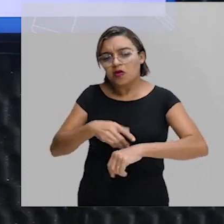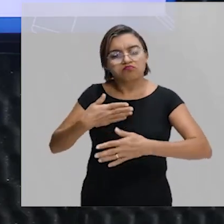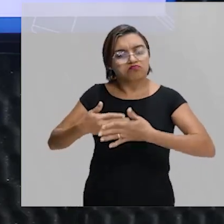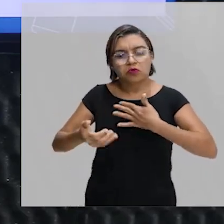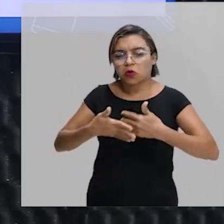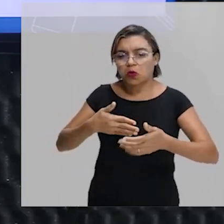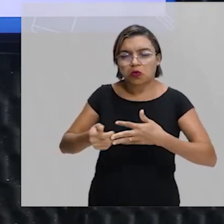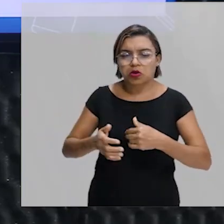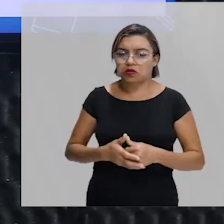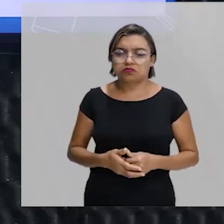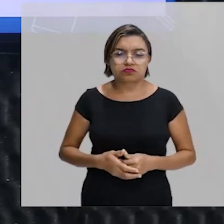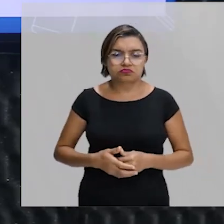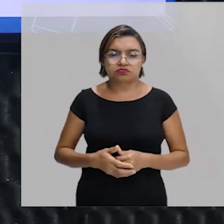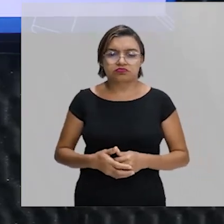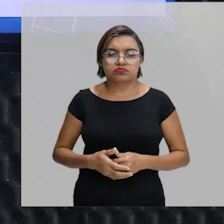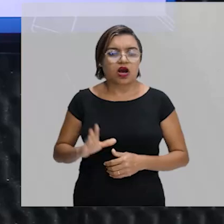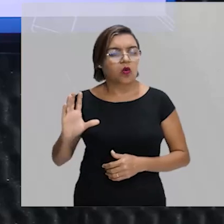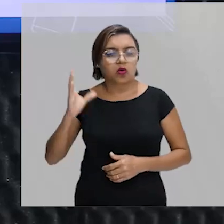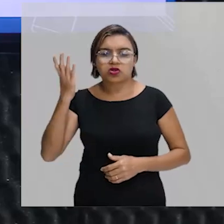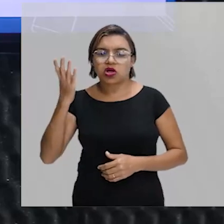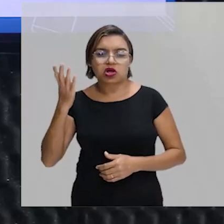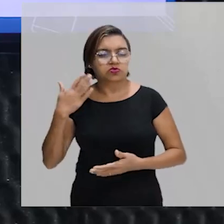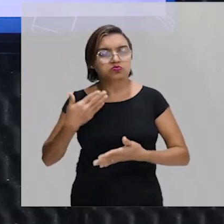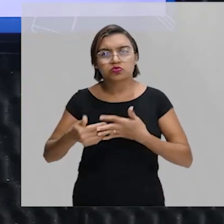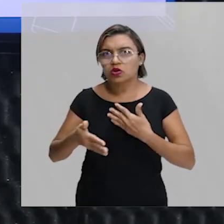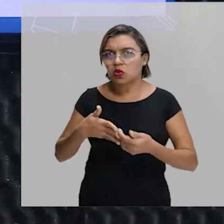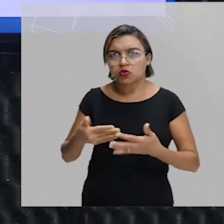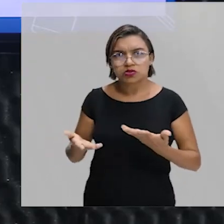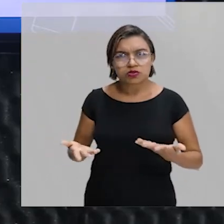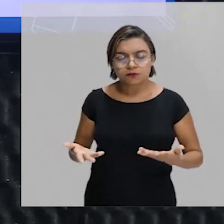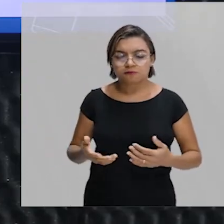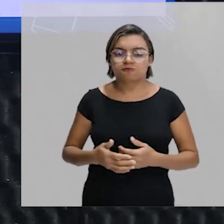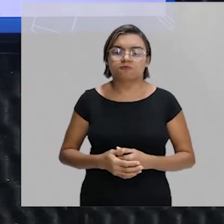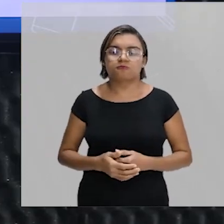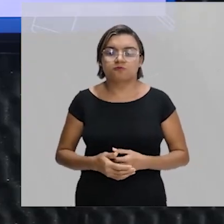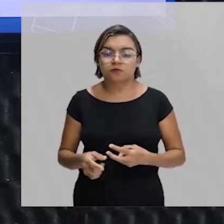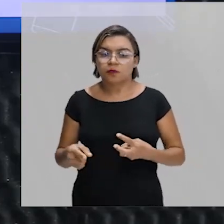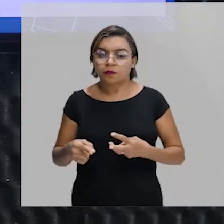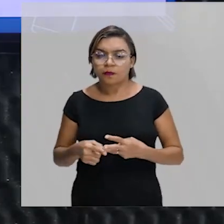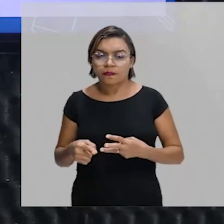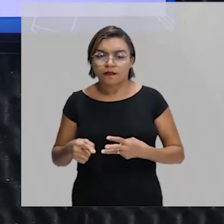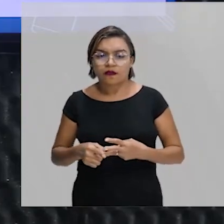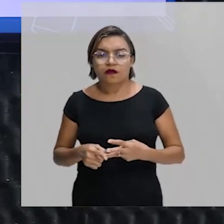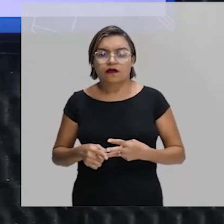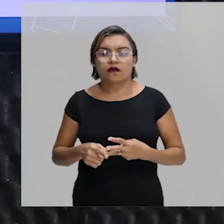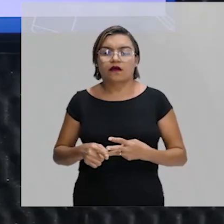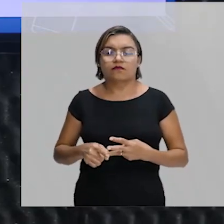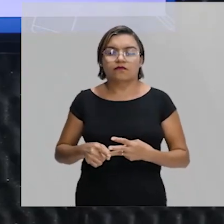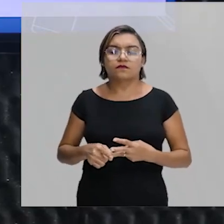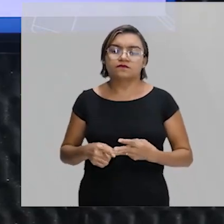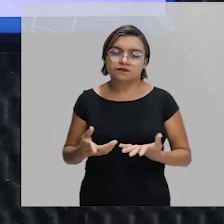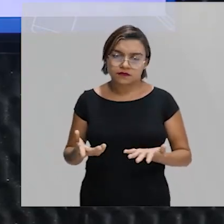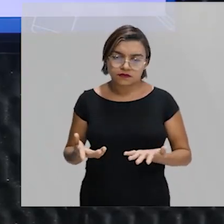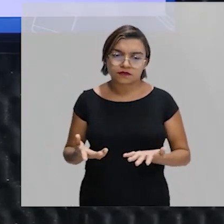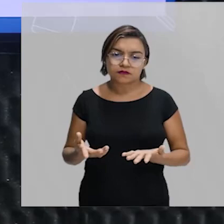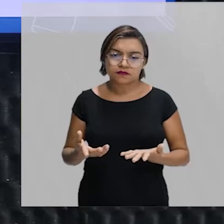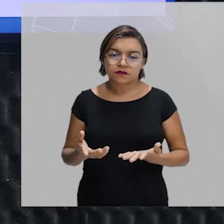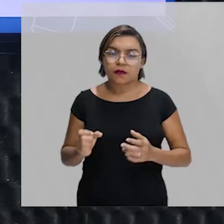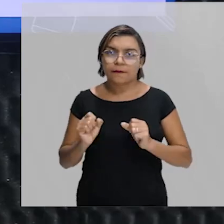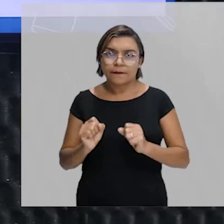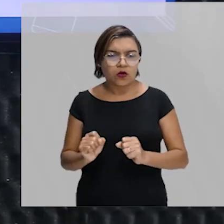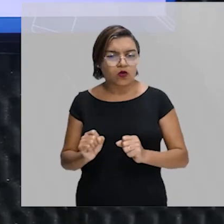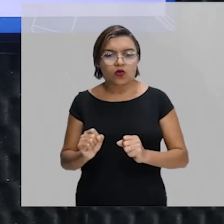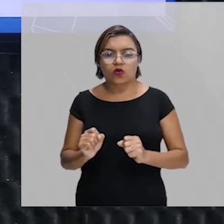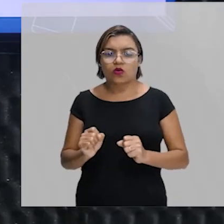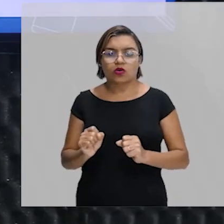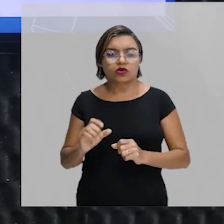for, sea lo que sea, seja o que é, haya lo que haja, o que houver, né? Então, passe lo que